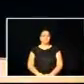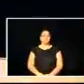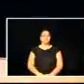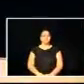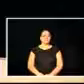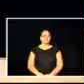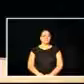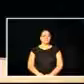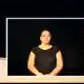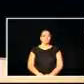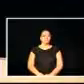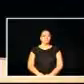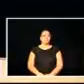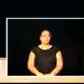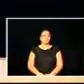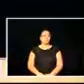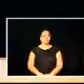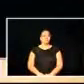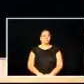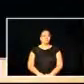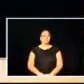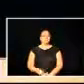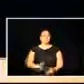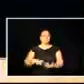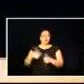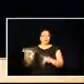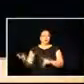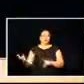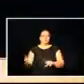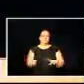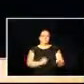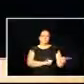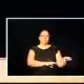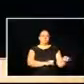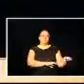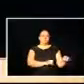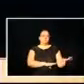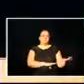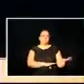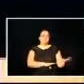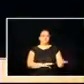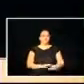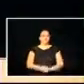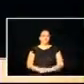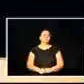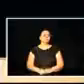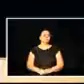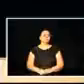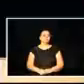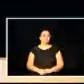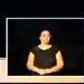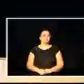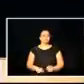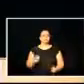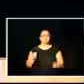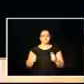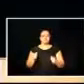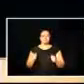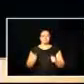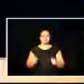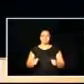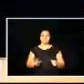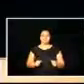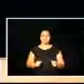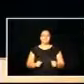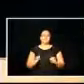outra situação aqui para a área de educação, assessor especial para transporte escolar, de apoio administrativo, enfim,